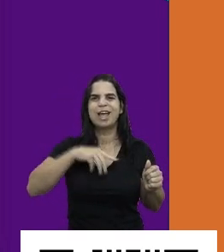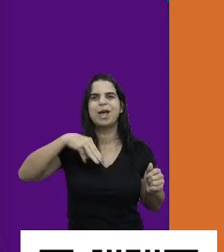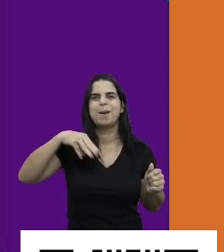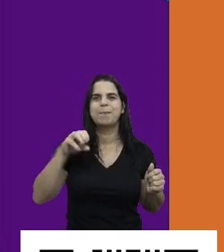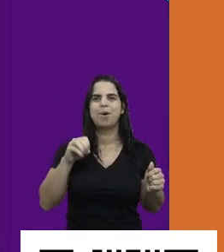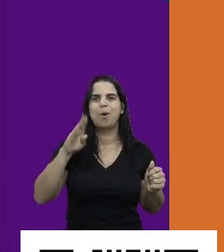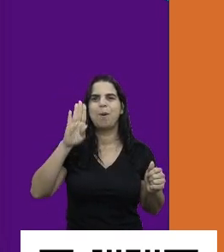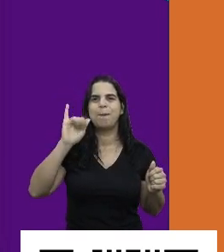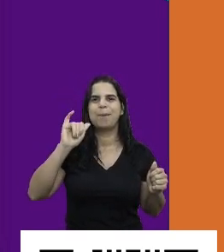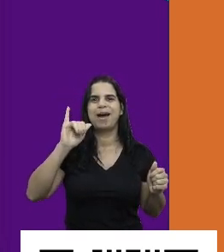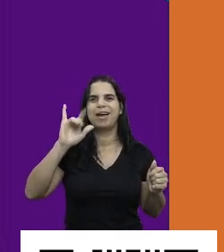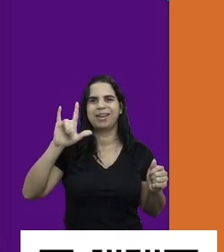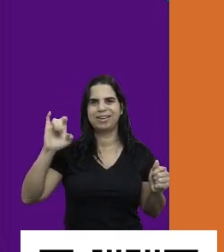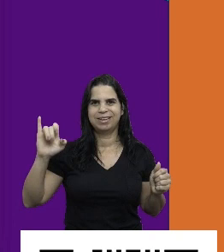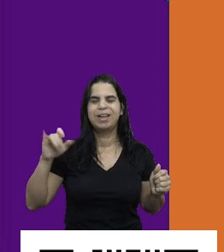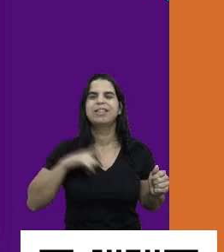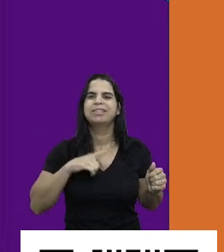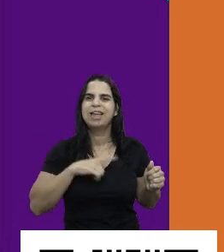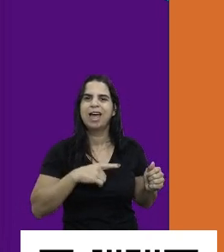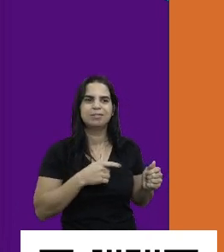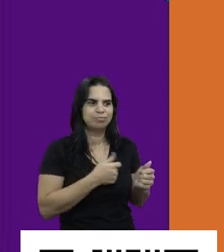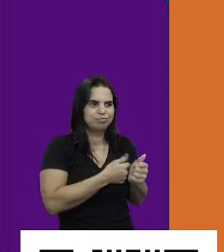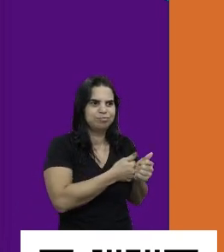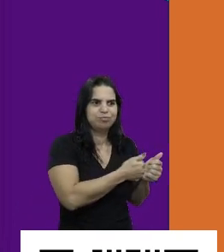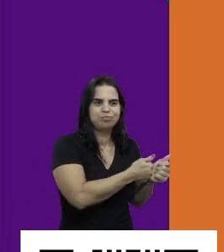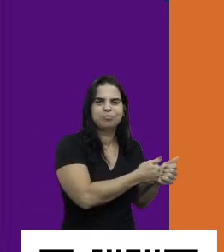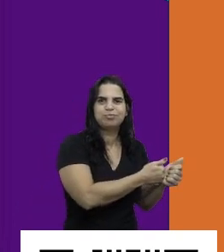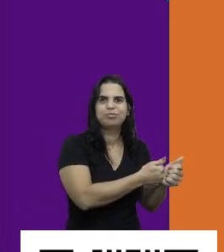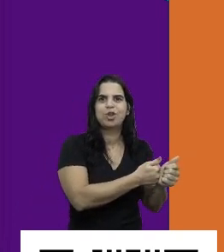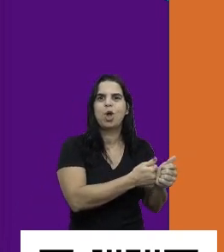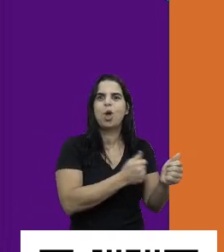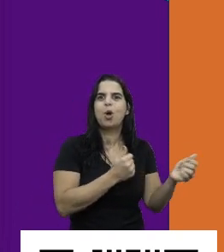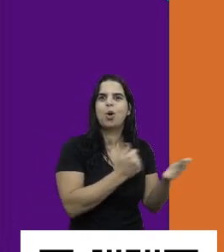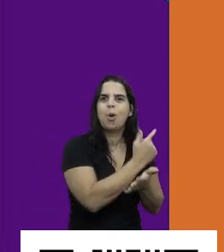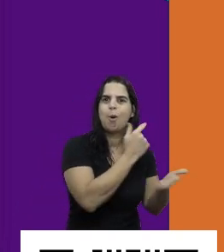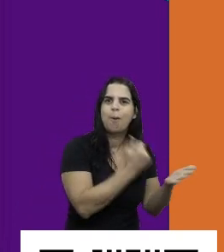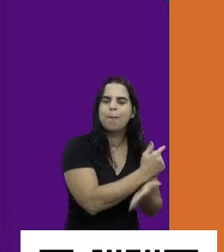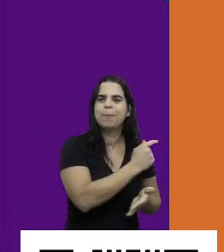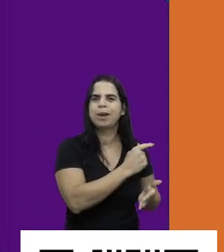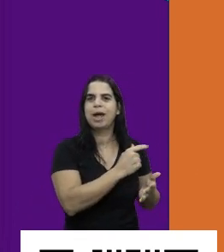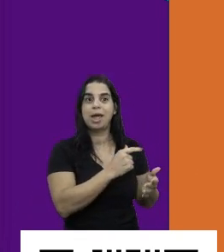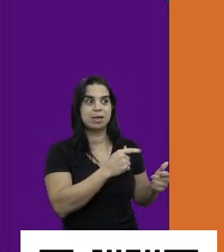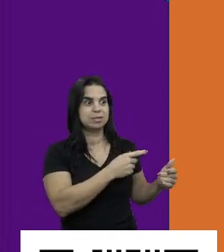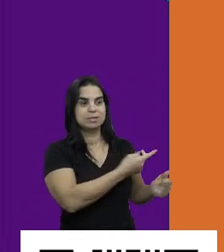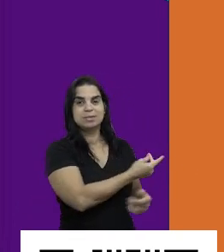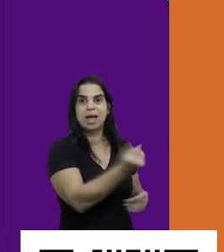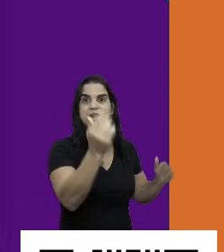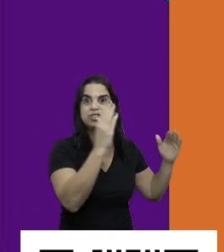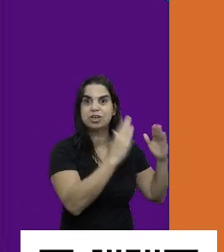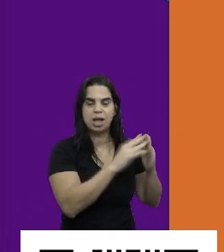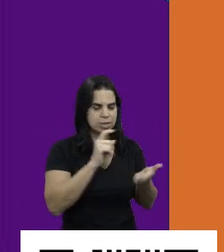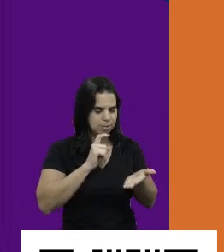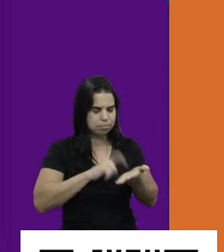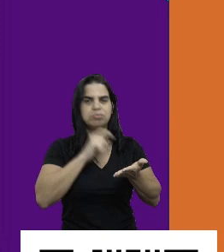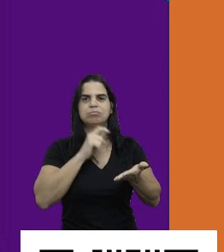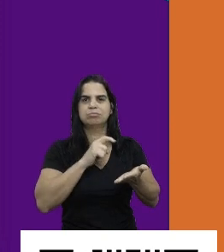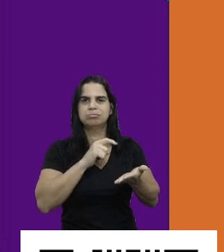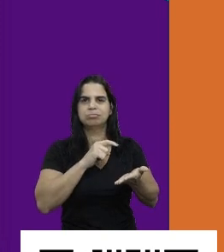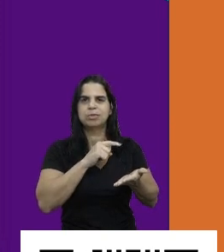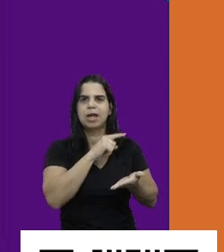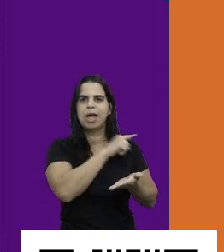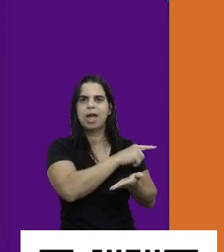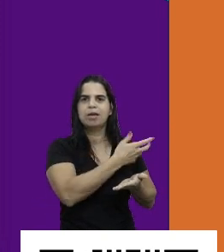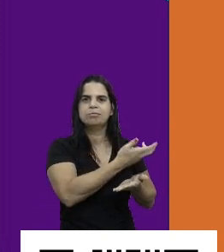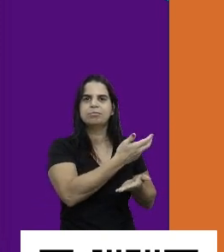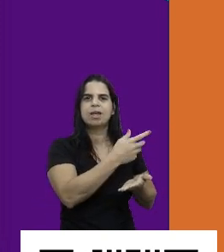uma experiência incrível de compra Em toda a jornada dele do momento que ele sai de casa e eu ativo ele a convencer ele